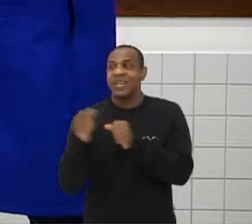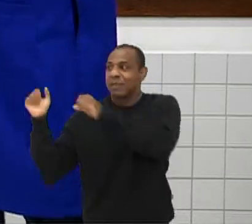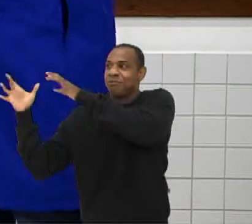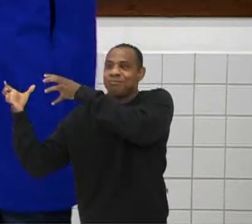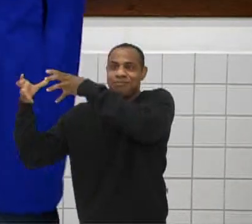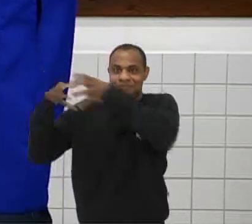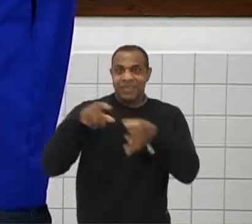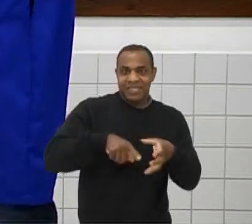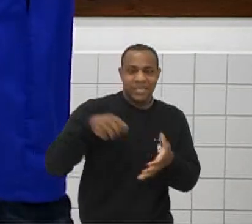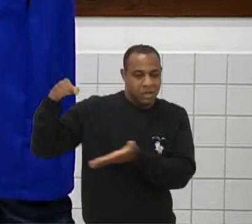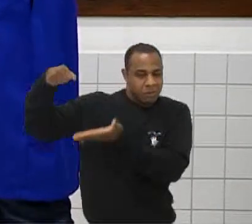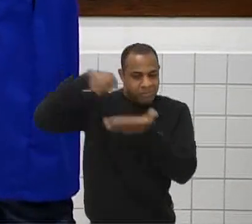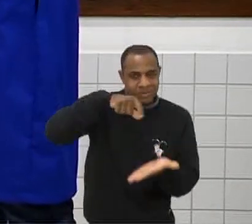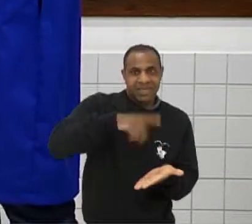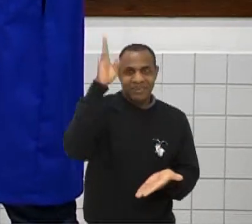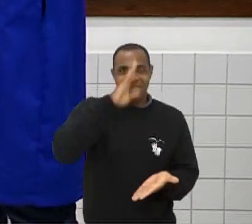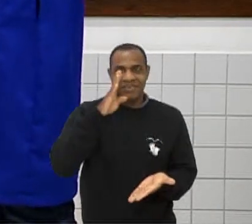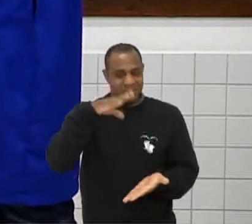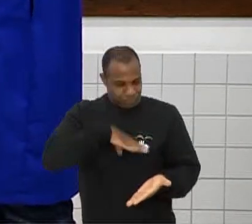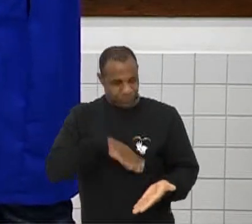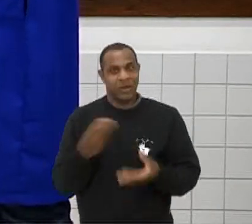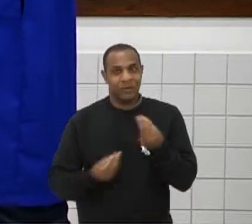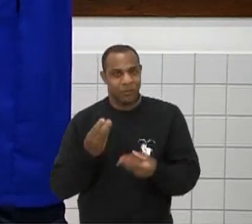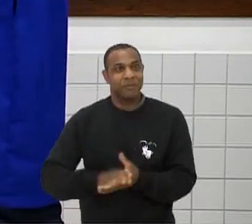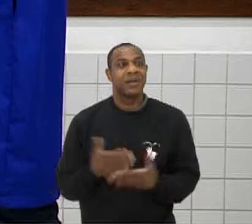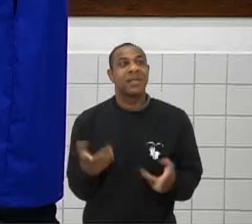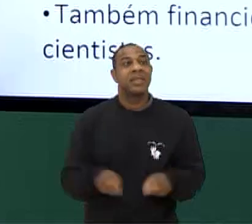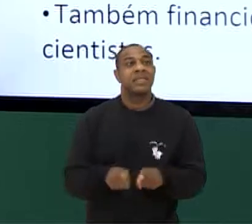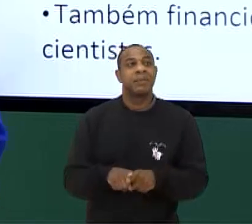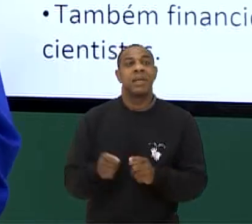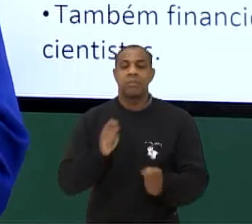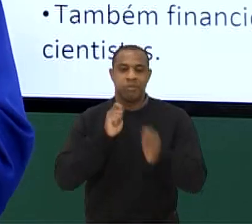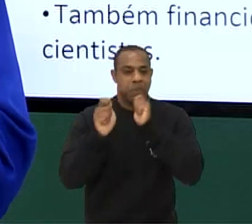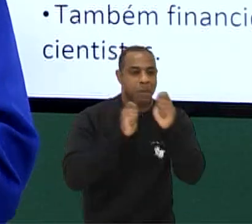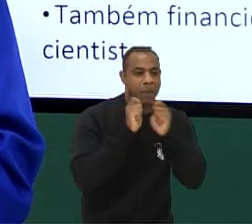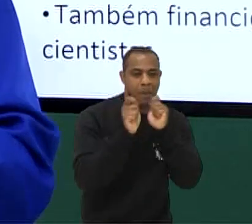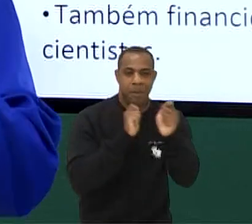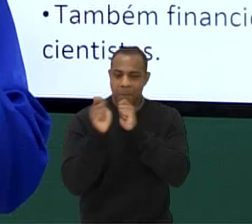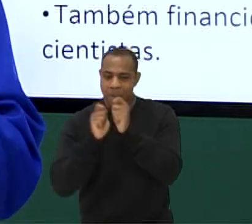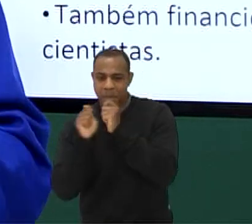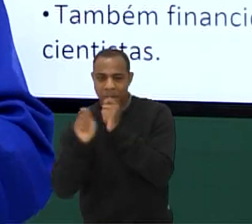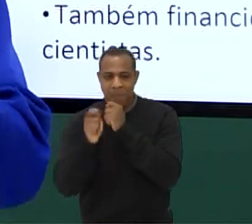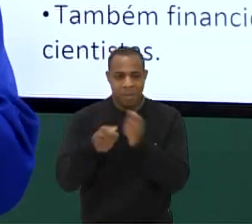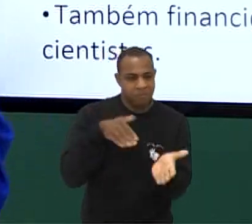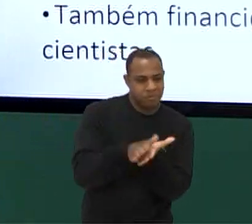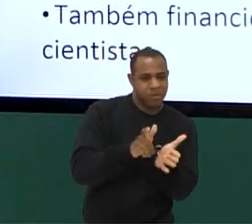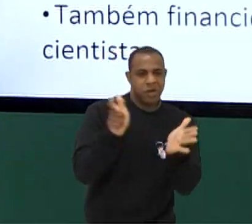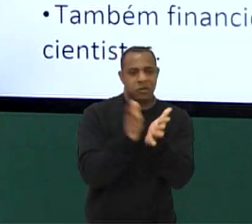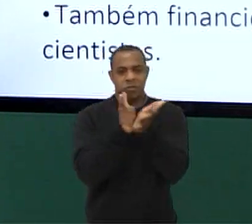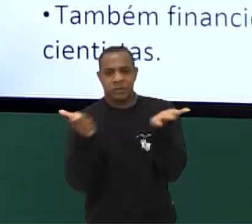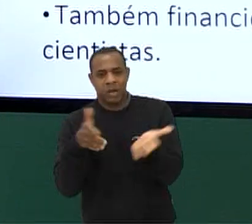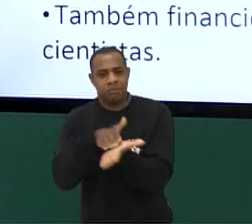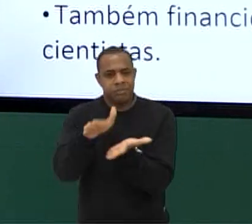A imprensa régia, pela primeira vez no Brasil, estava autorizado você imprimir jornais, revistas, folhetos, livros. O